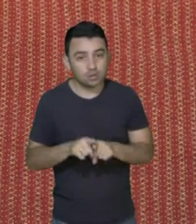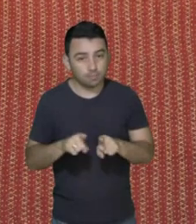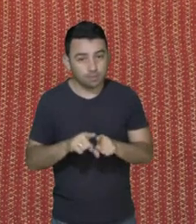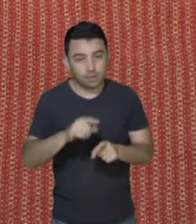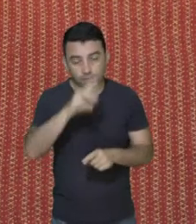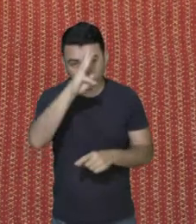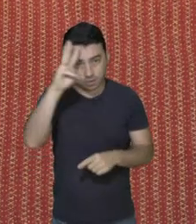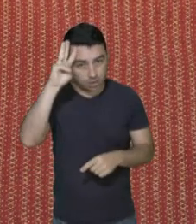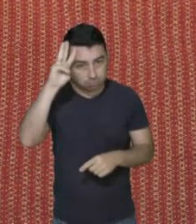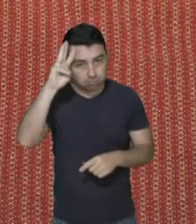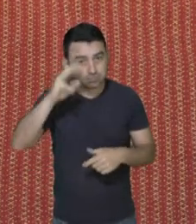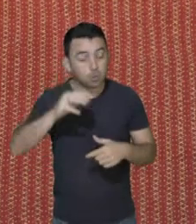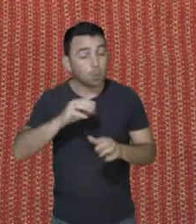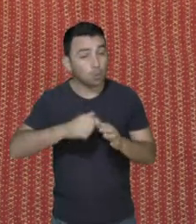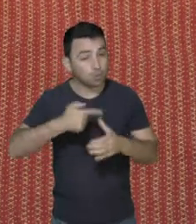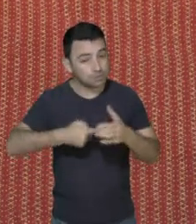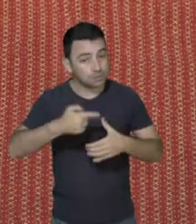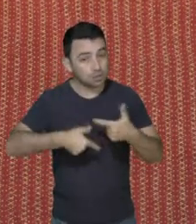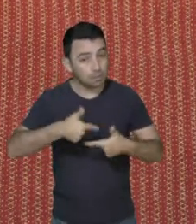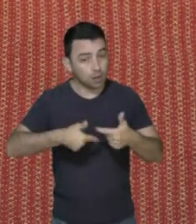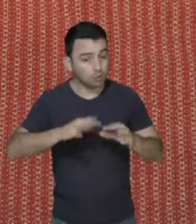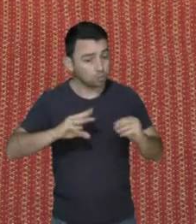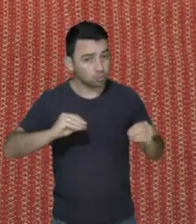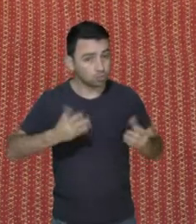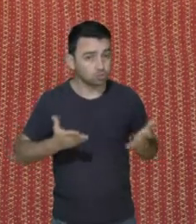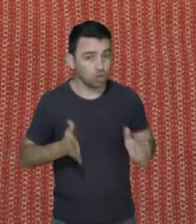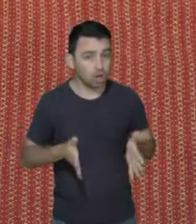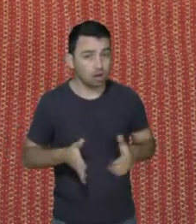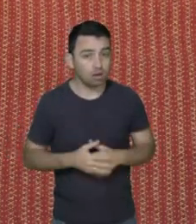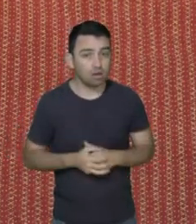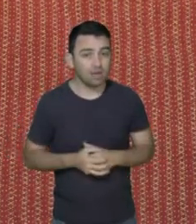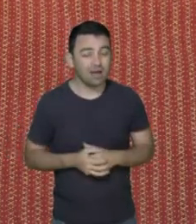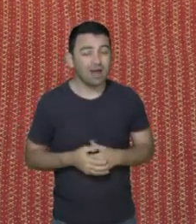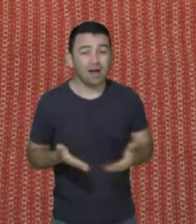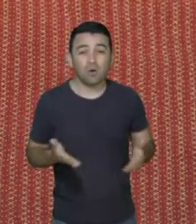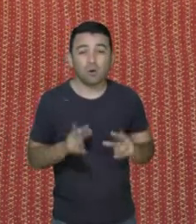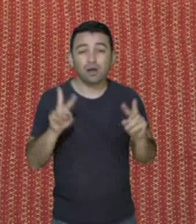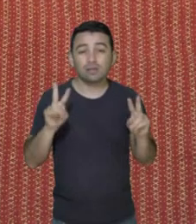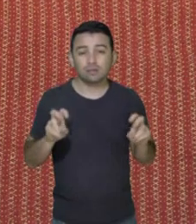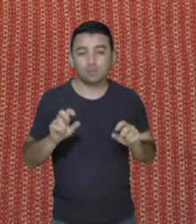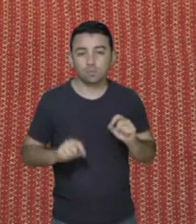na sua a totalidade. Pois bem, agora a questão, senhor presidente,